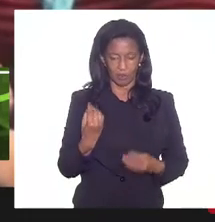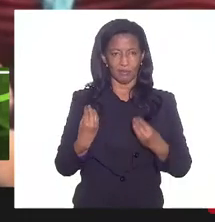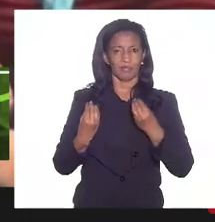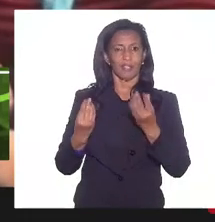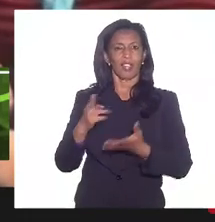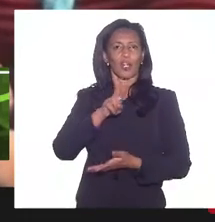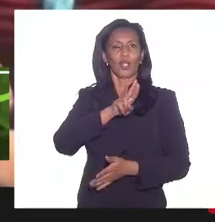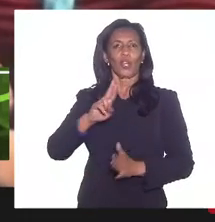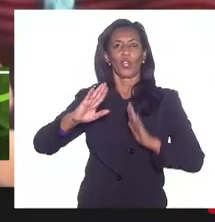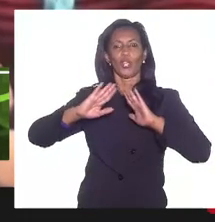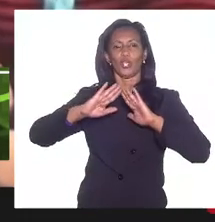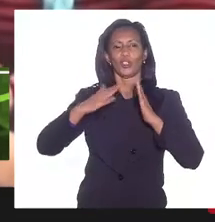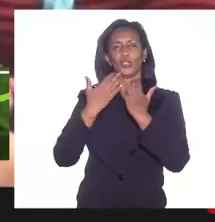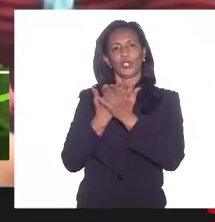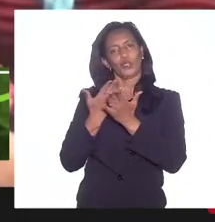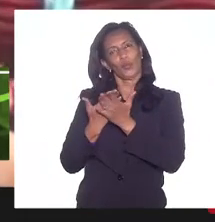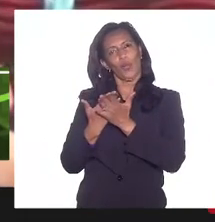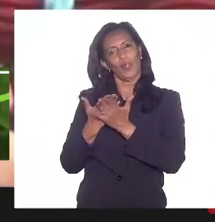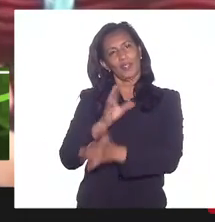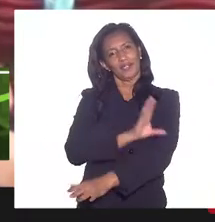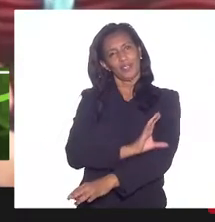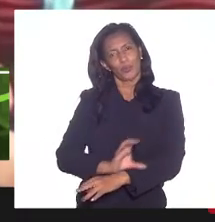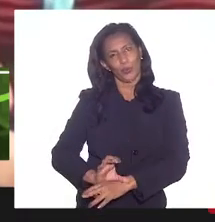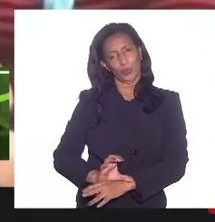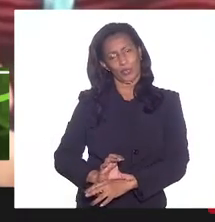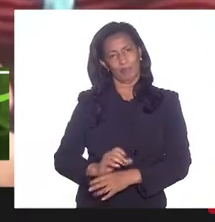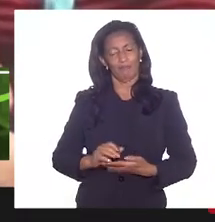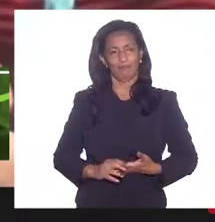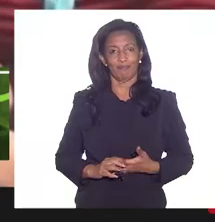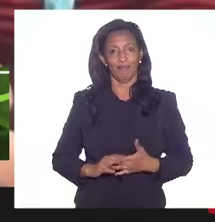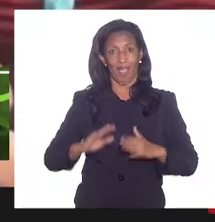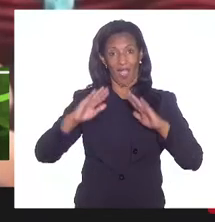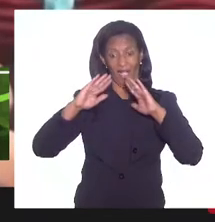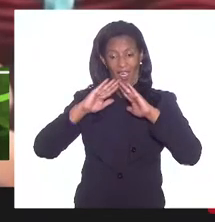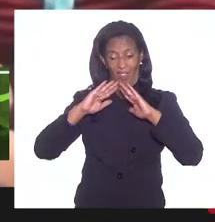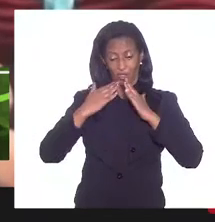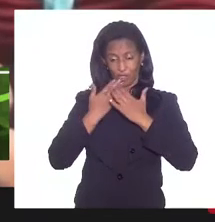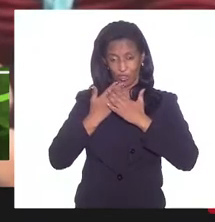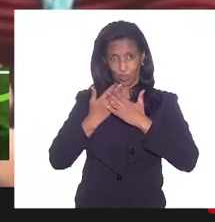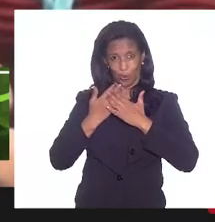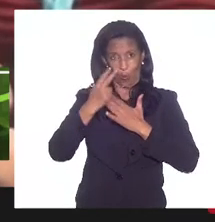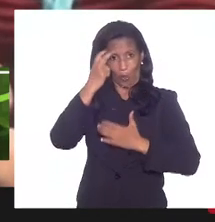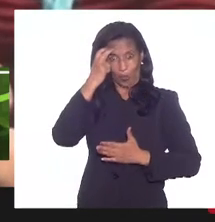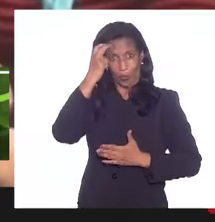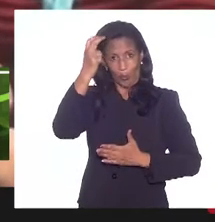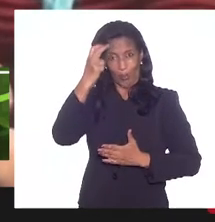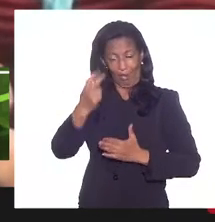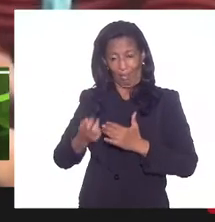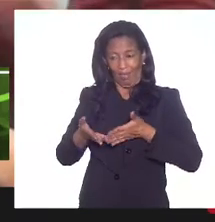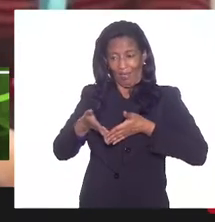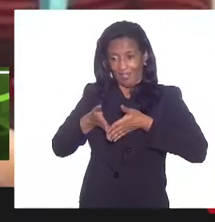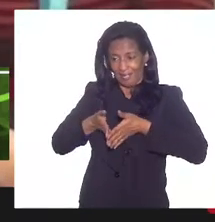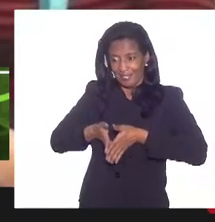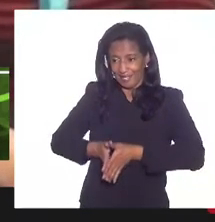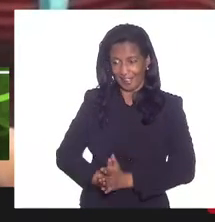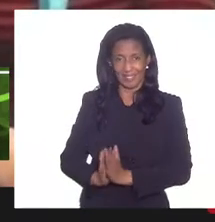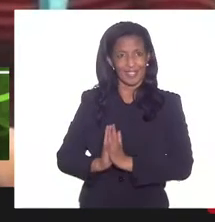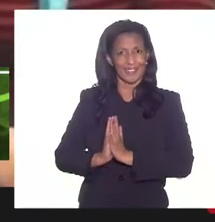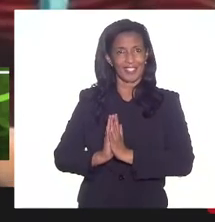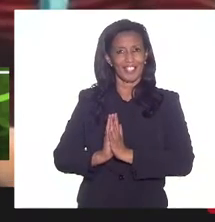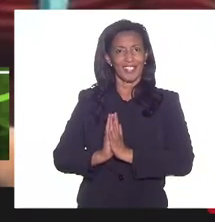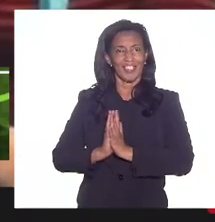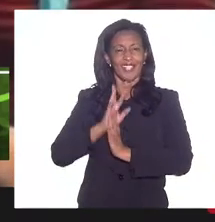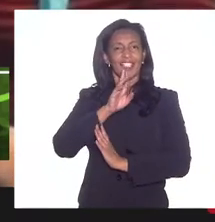de escola da cultura a escola da cultura nasce em resposta a